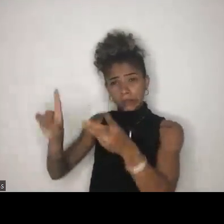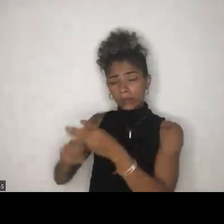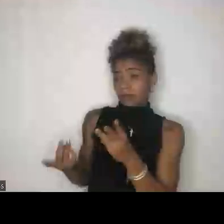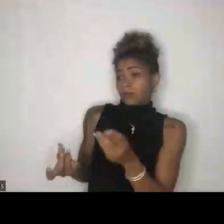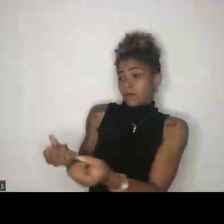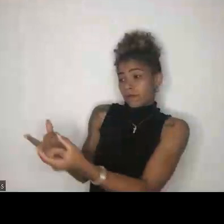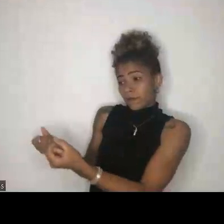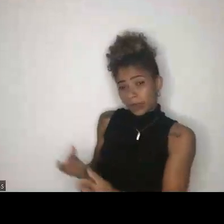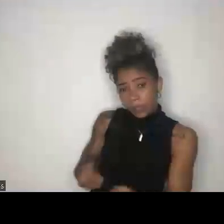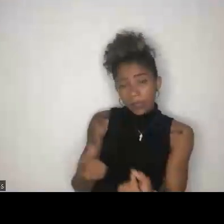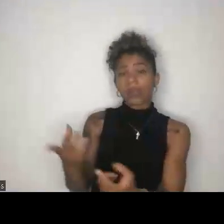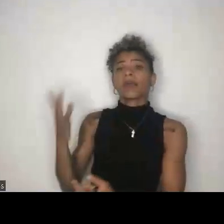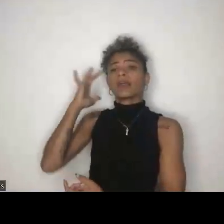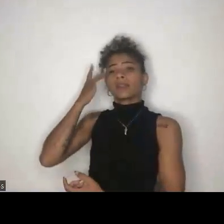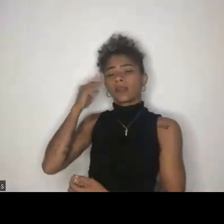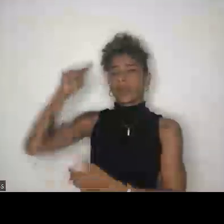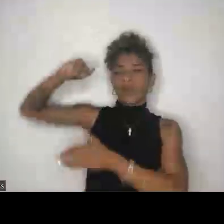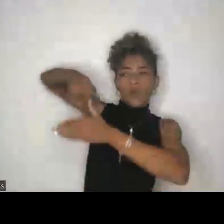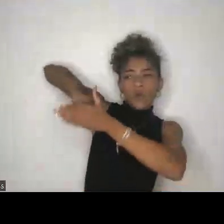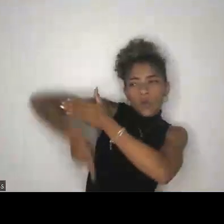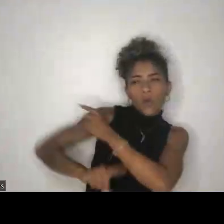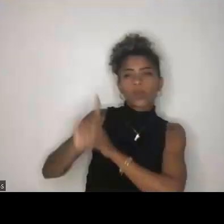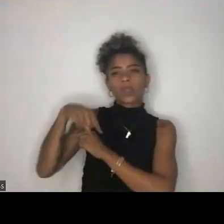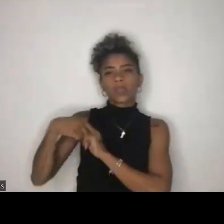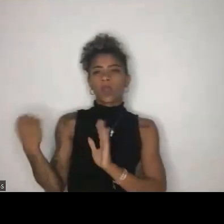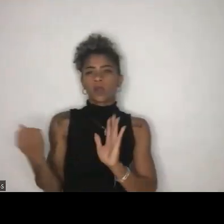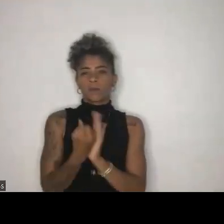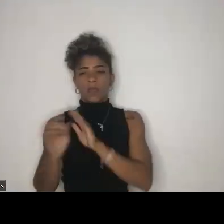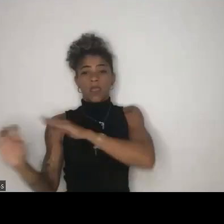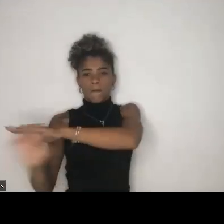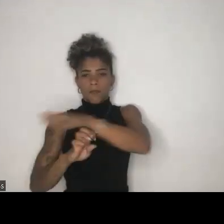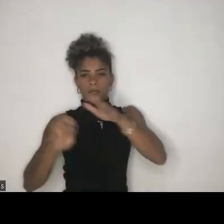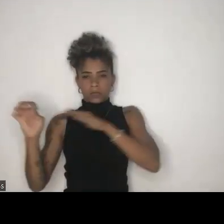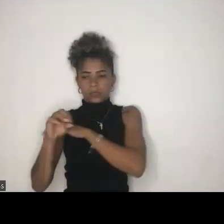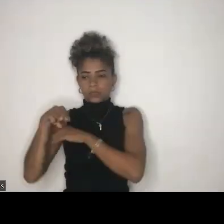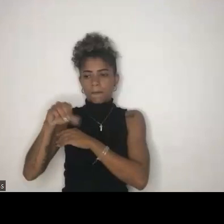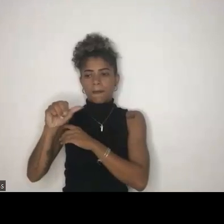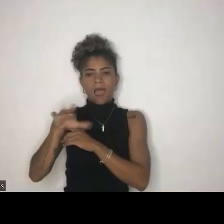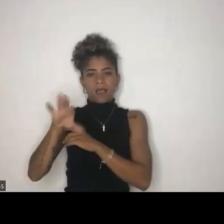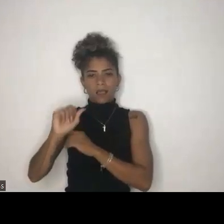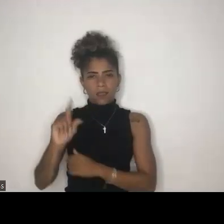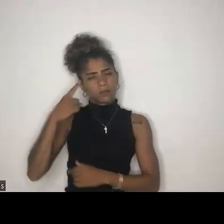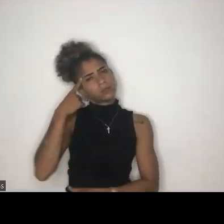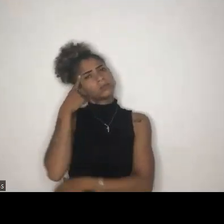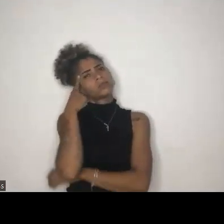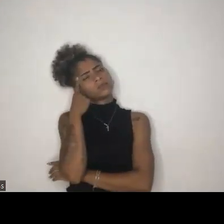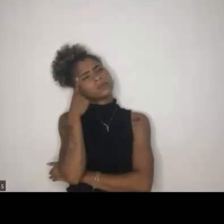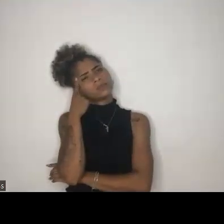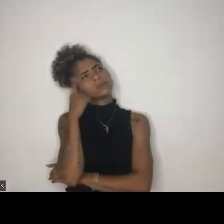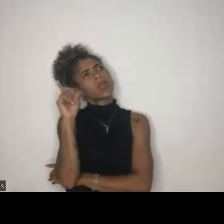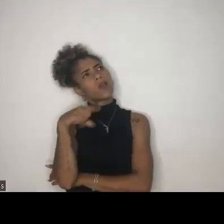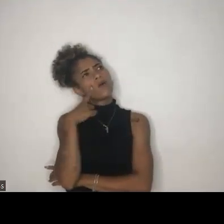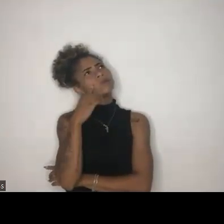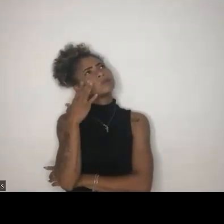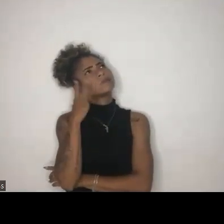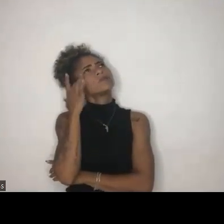entender um pouco mais a fundo o que que é uma marca e logo de cara eu pensei assim cara eu vou eu vou mergulhar nisso eu